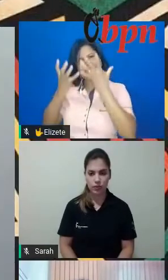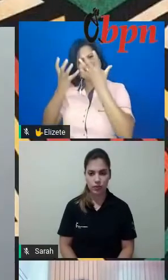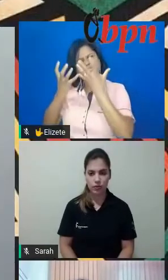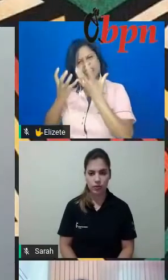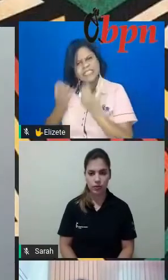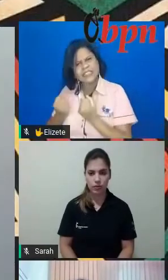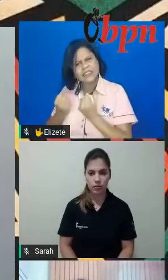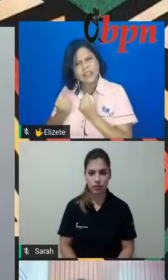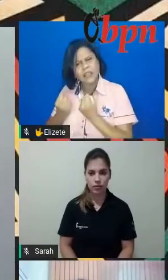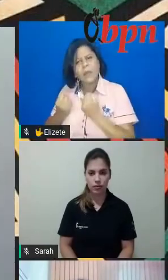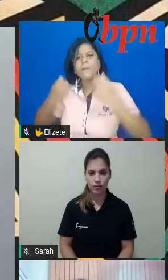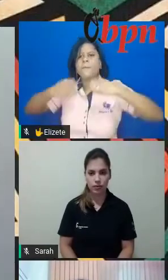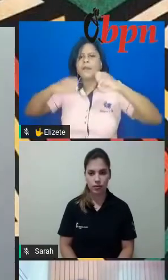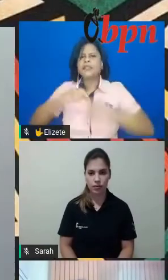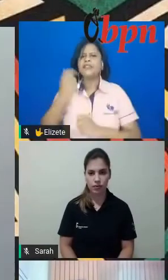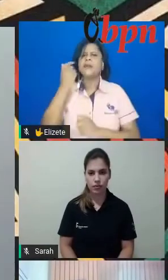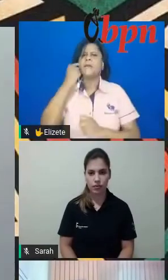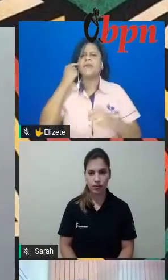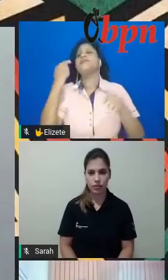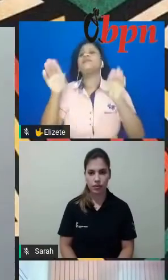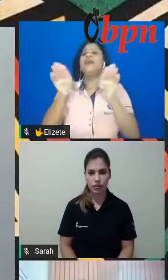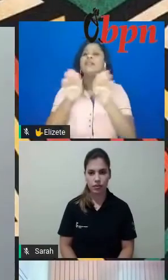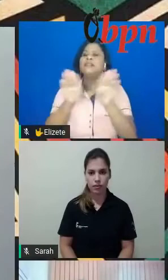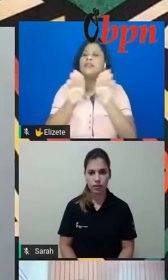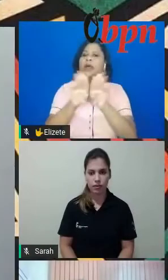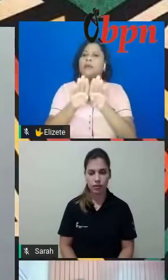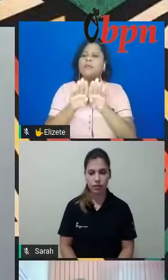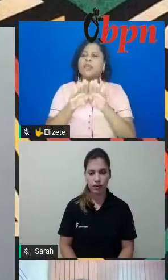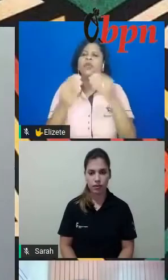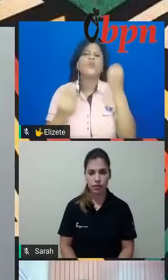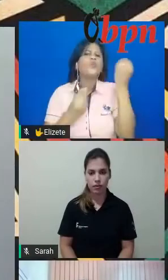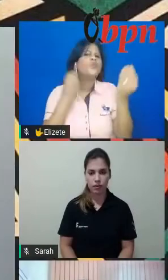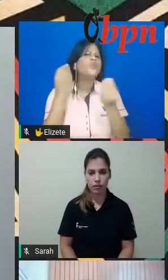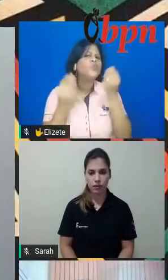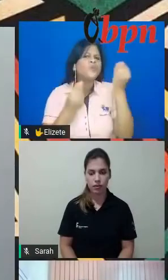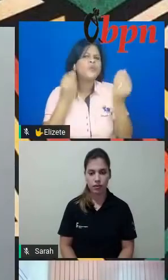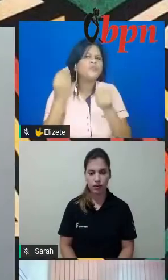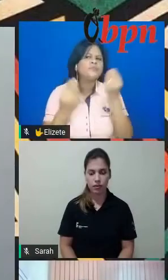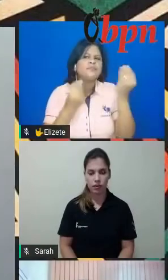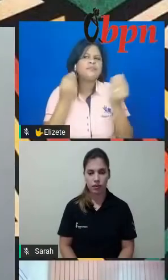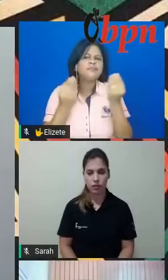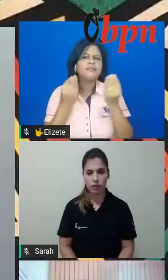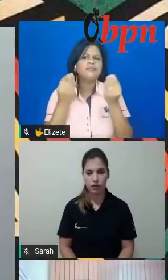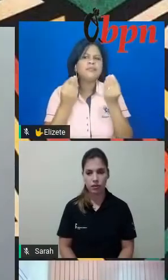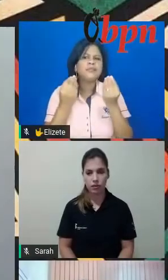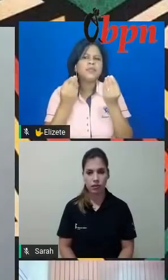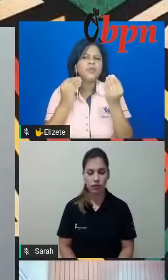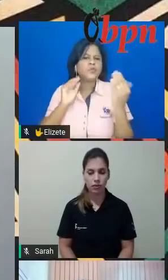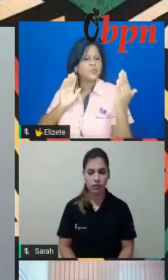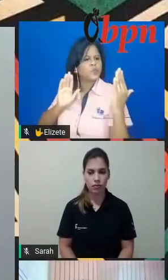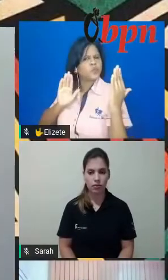pensar também até que ponto o enfrentamento